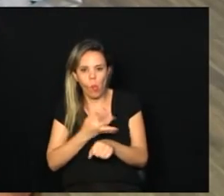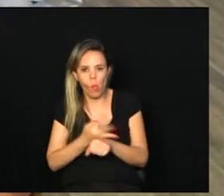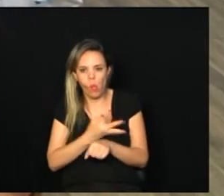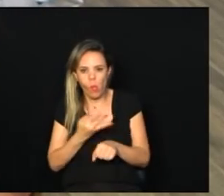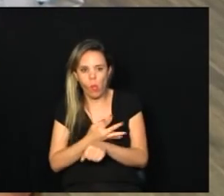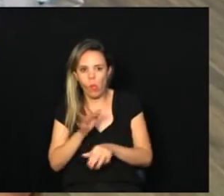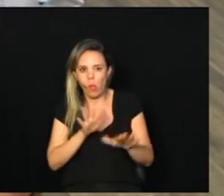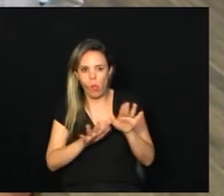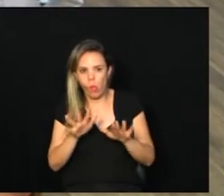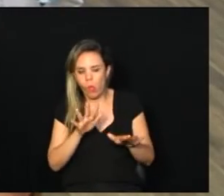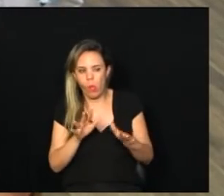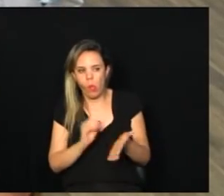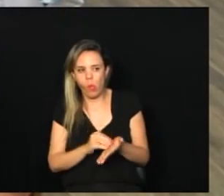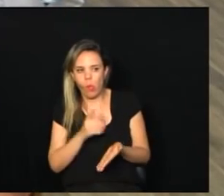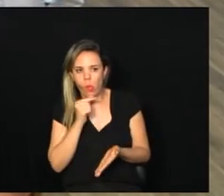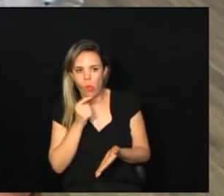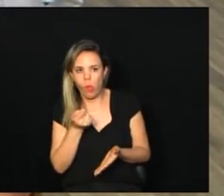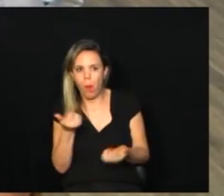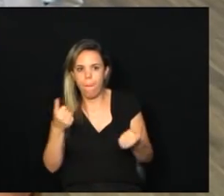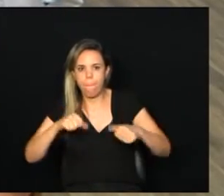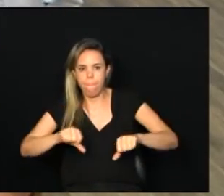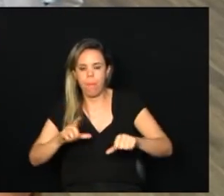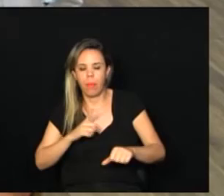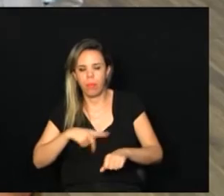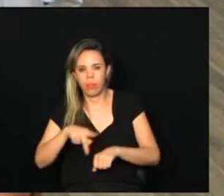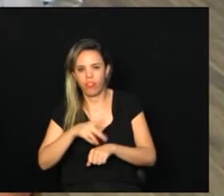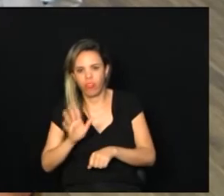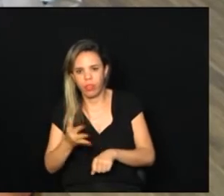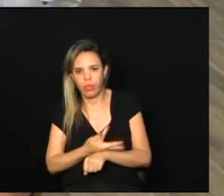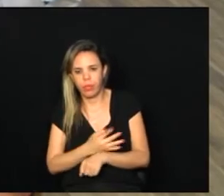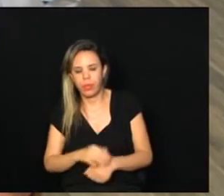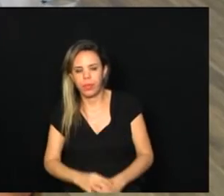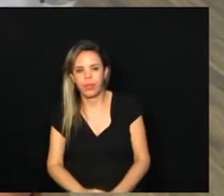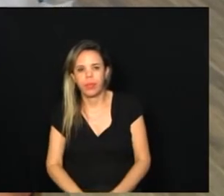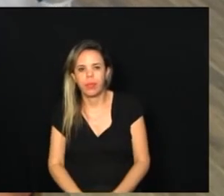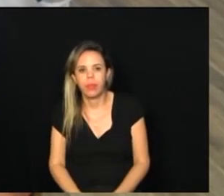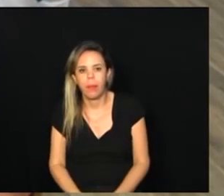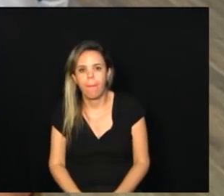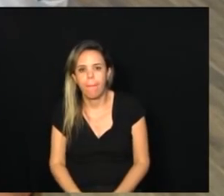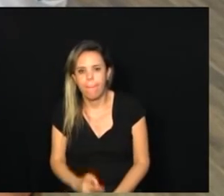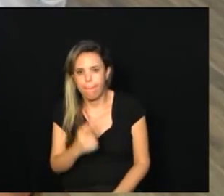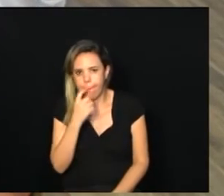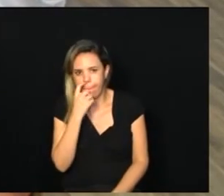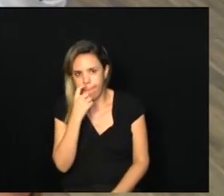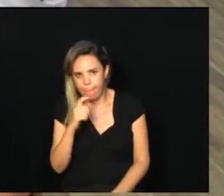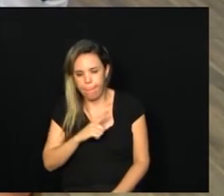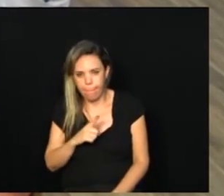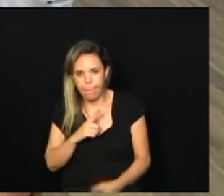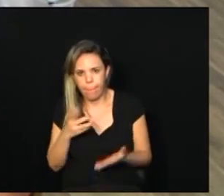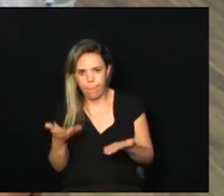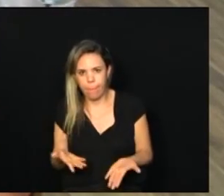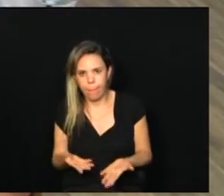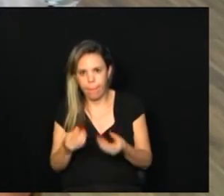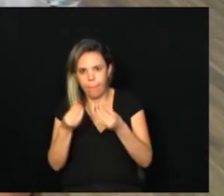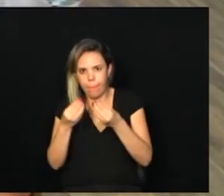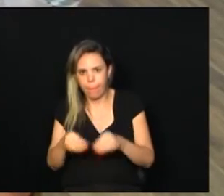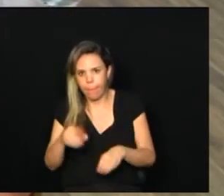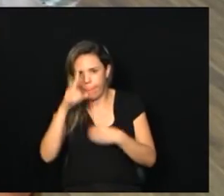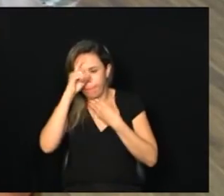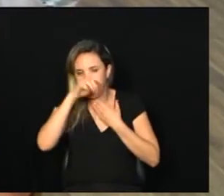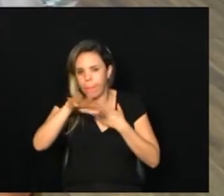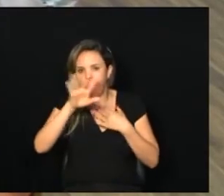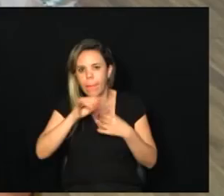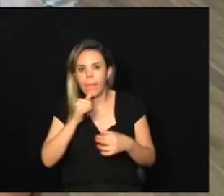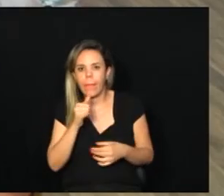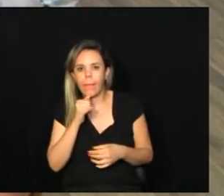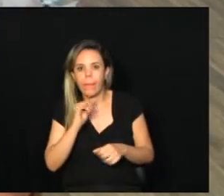uma crise hídrica, uma das piores que o nosso país já viu. A gente vai ter, inclusive, um impacto nos hospitais que